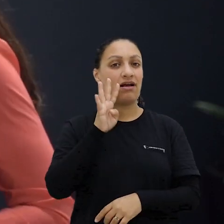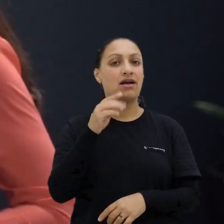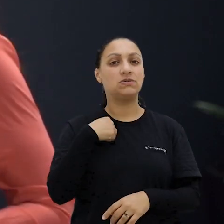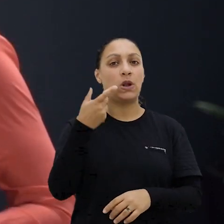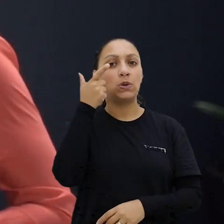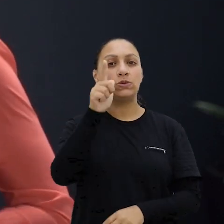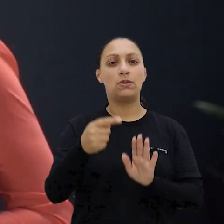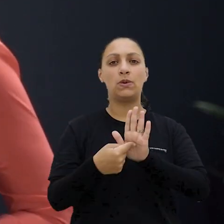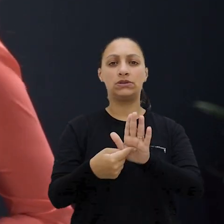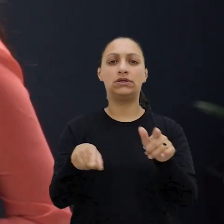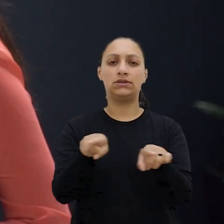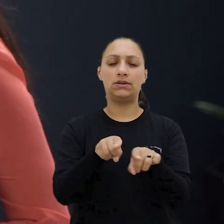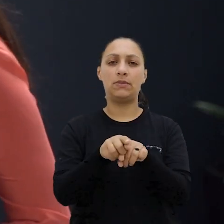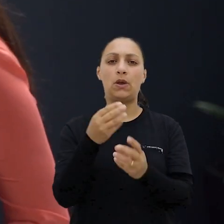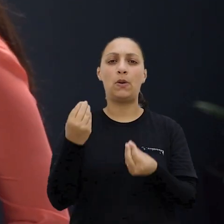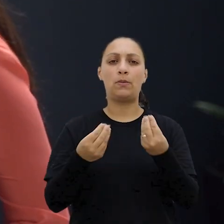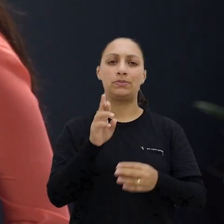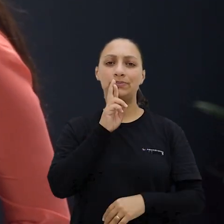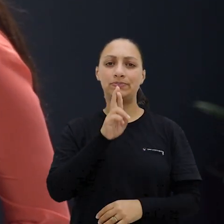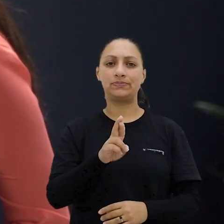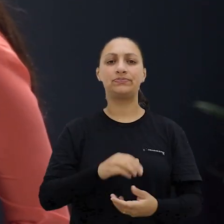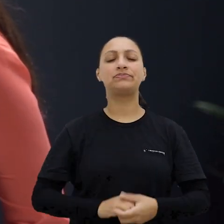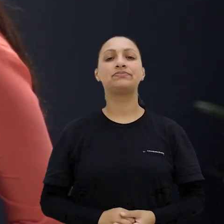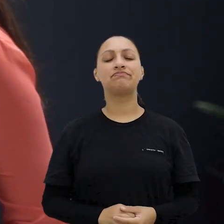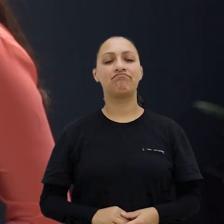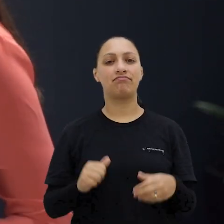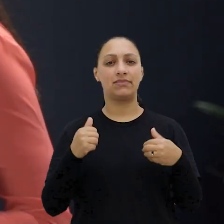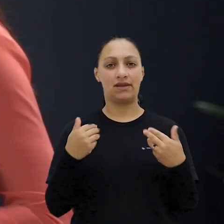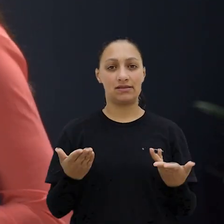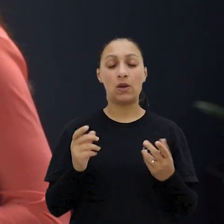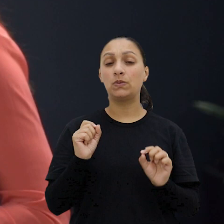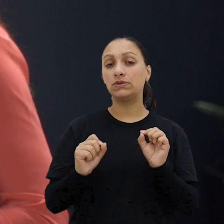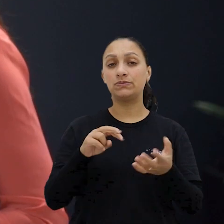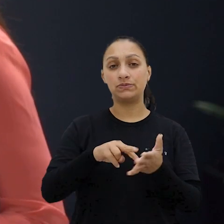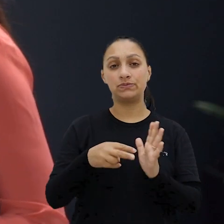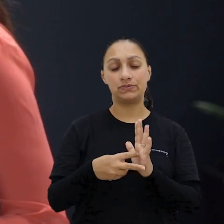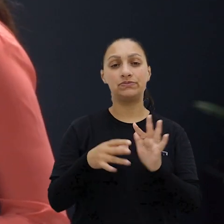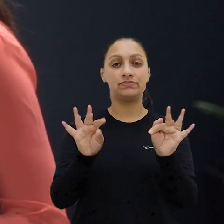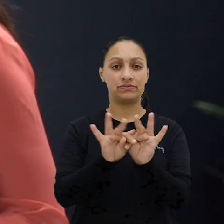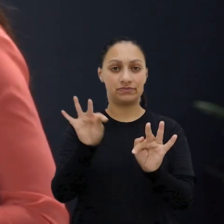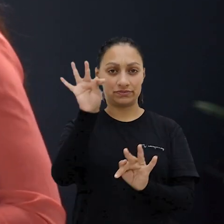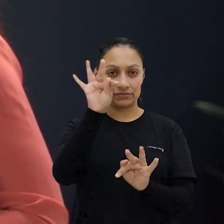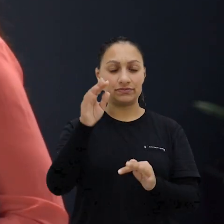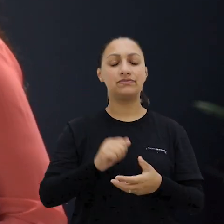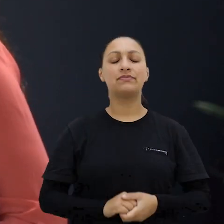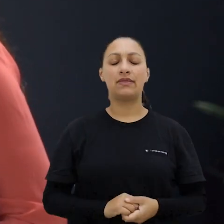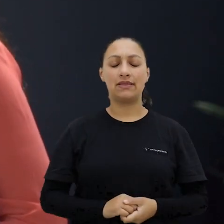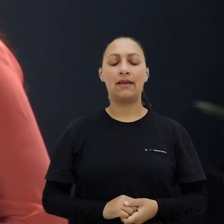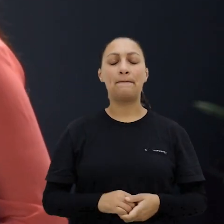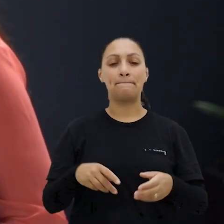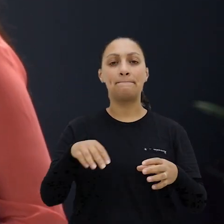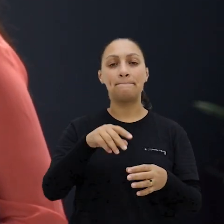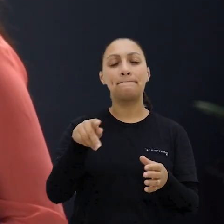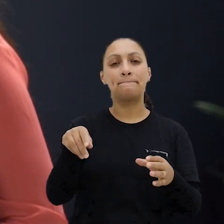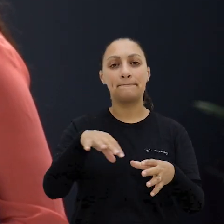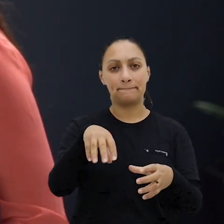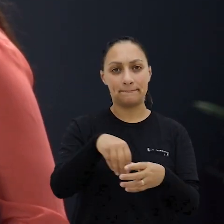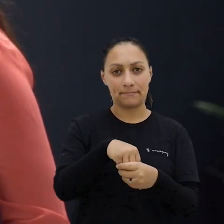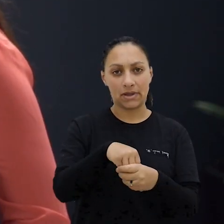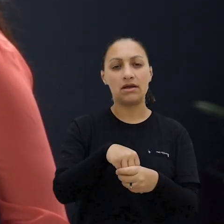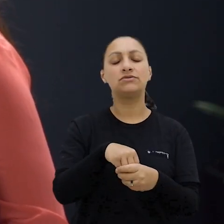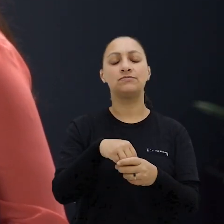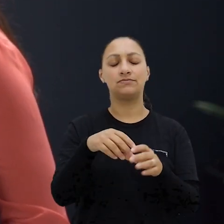para a gente conseguir mostrar também um pouquinho do resultado. Então o que é o Fevale Tech Park, né? É o Parque Tecnológico da